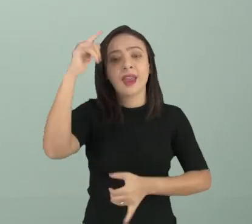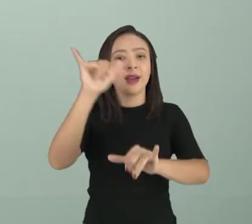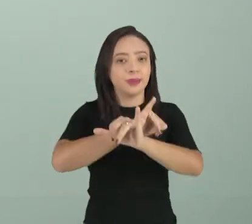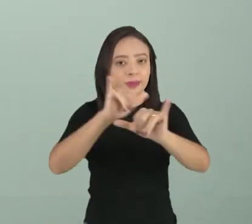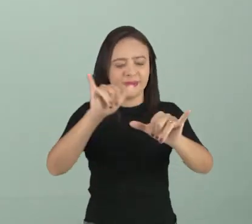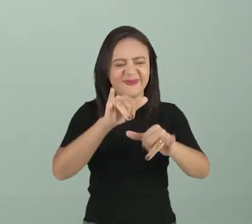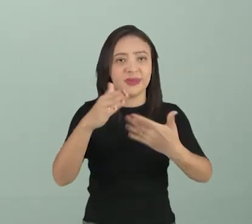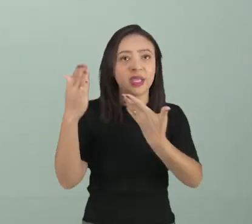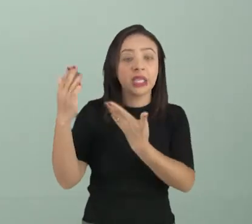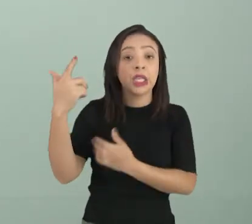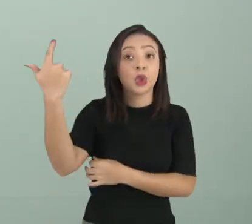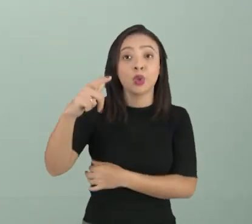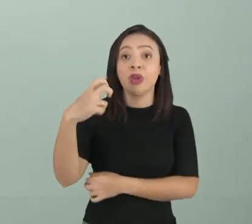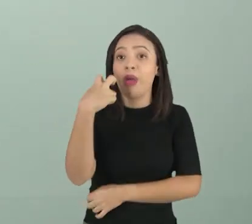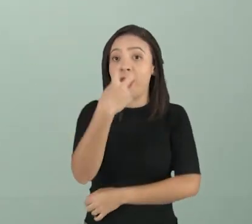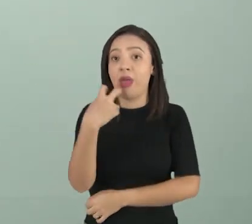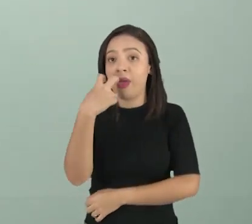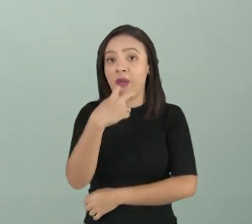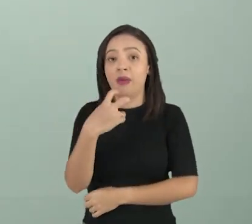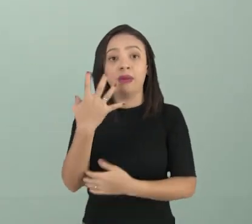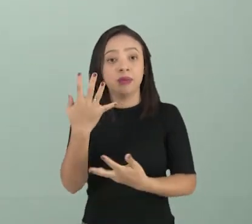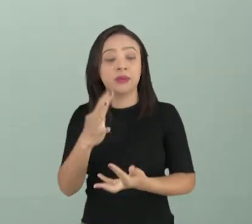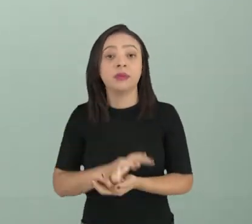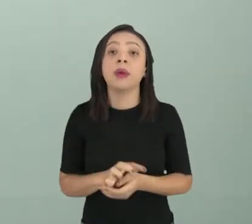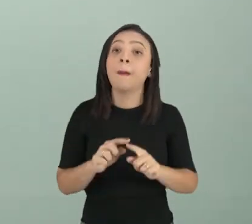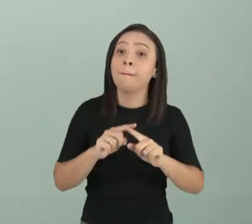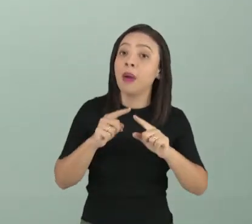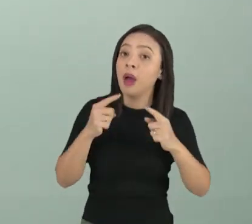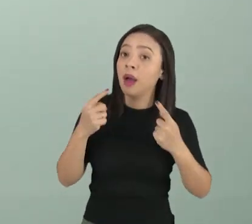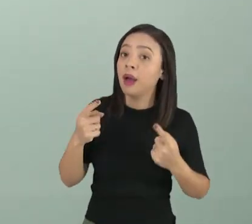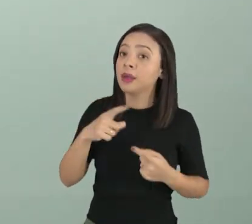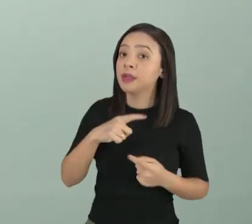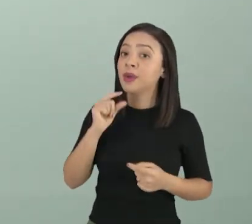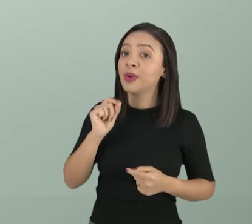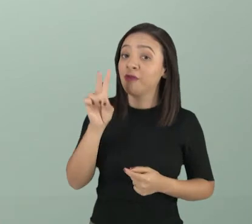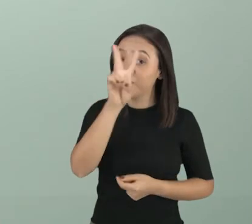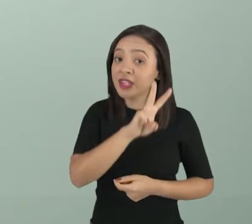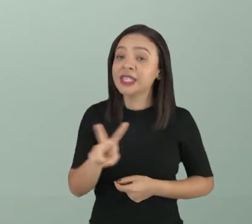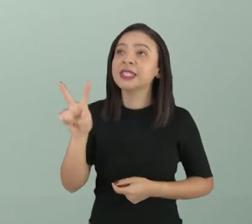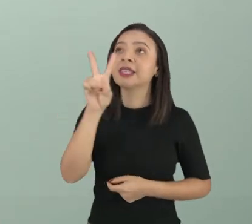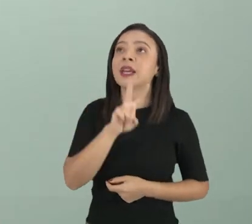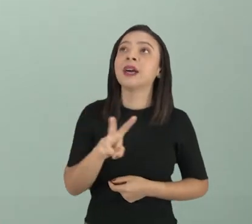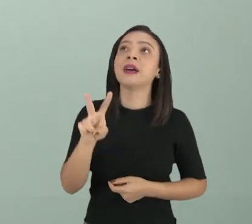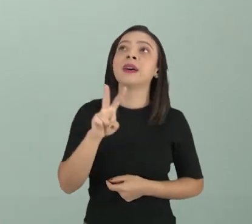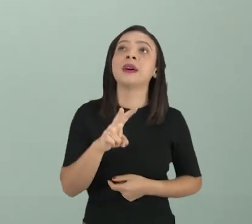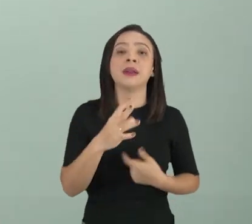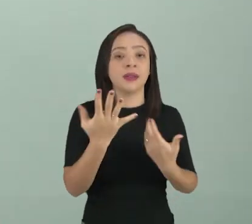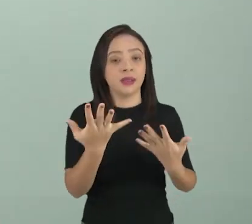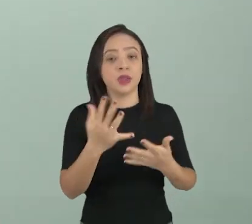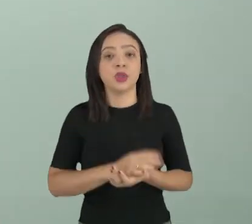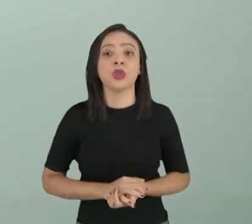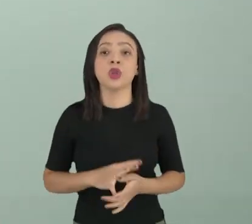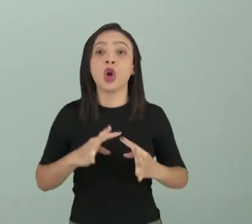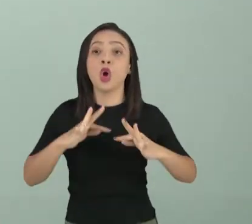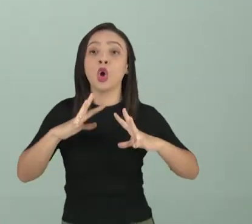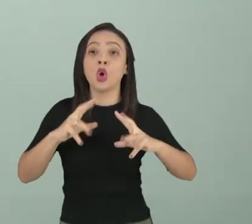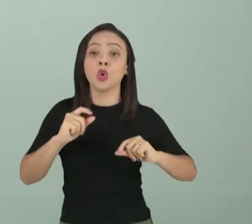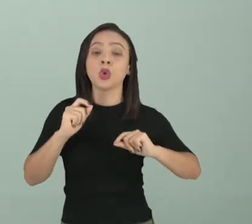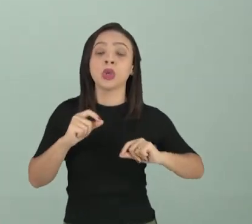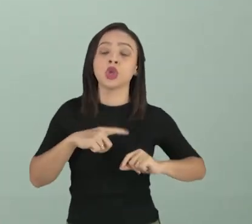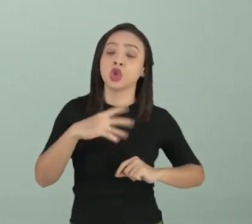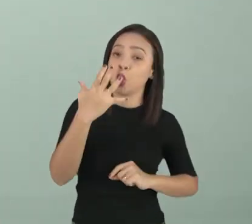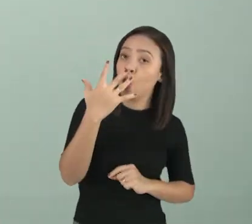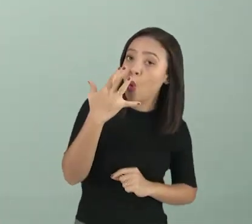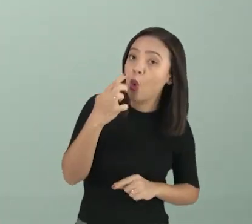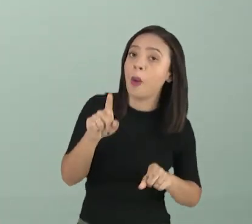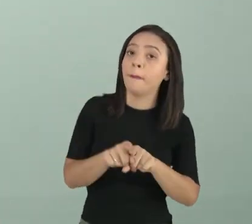não temos a oralidade, mas nós temos a visão, né? Todos os aspectos de cores,